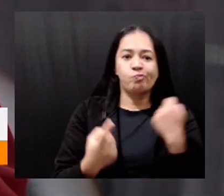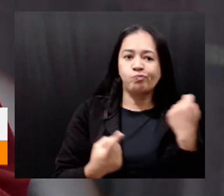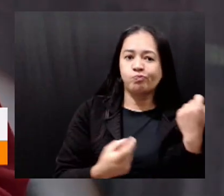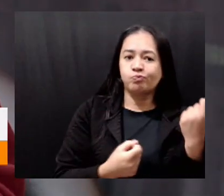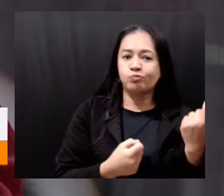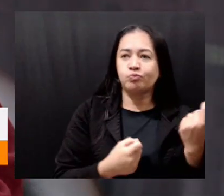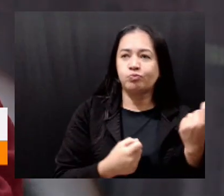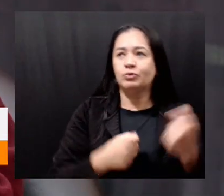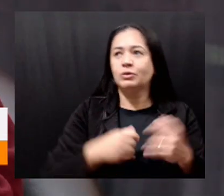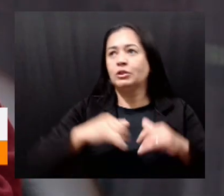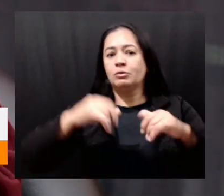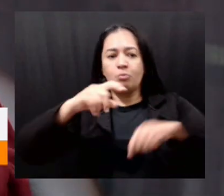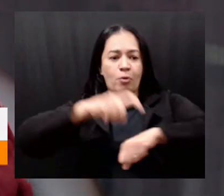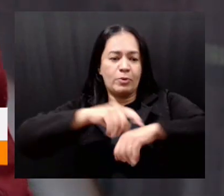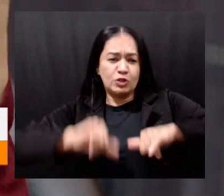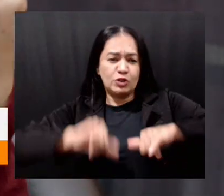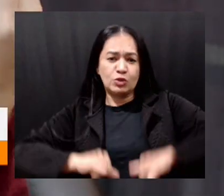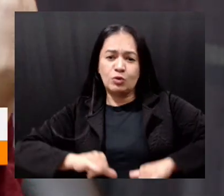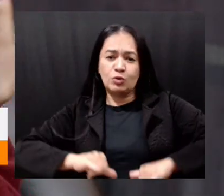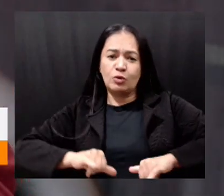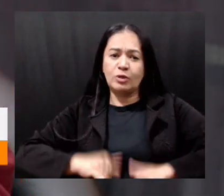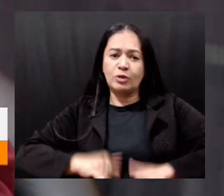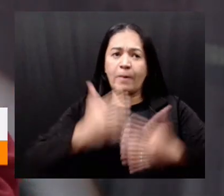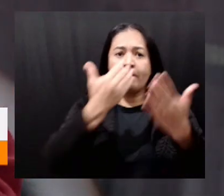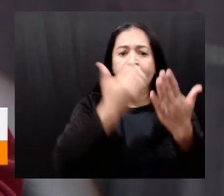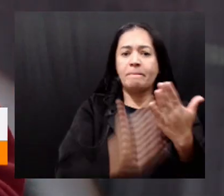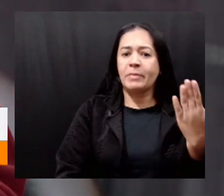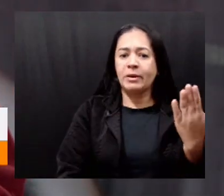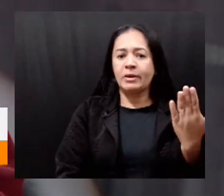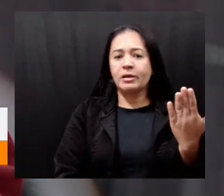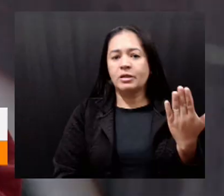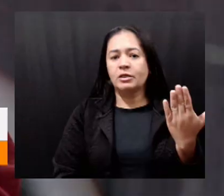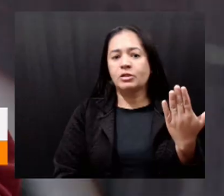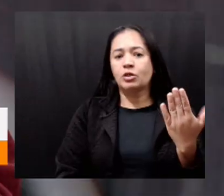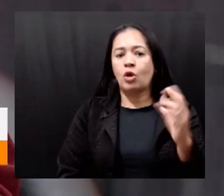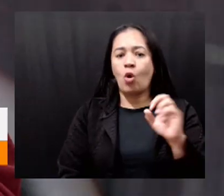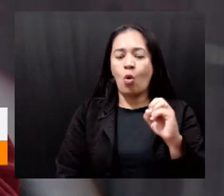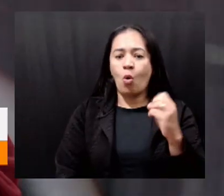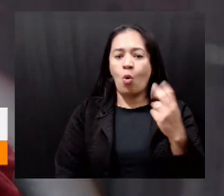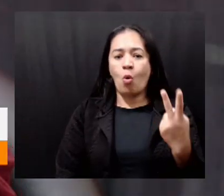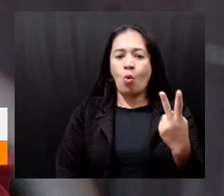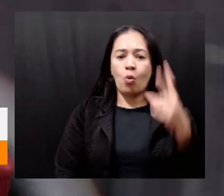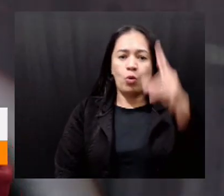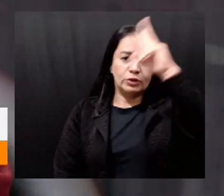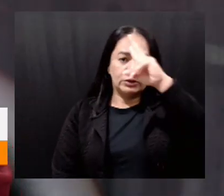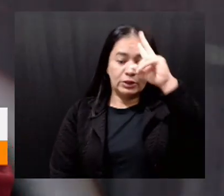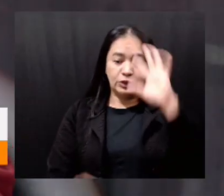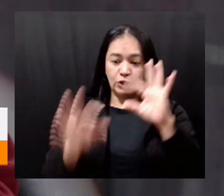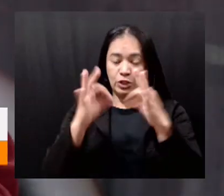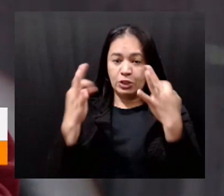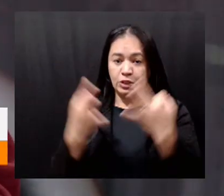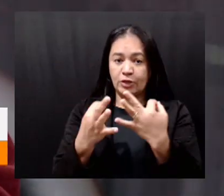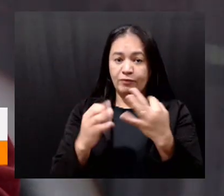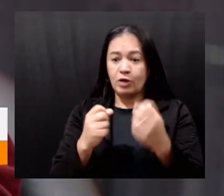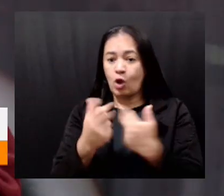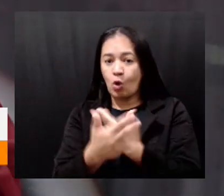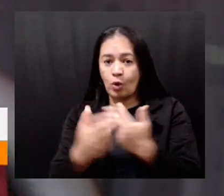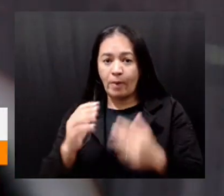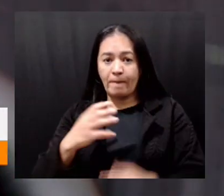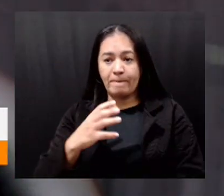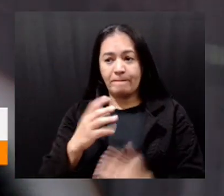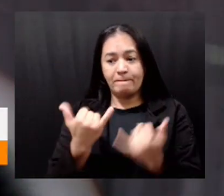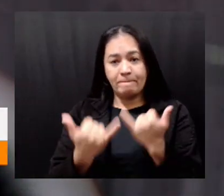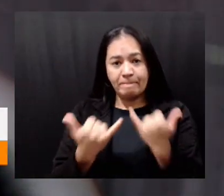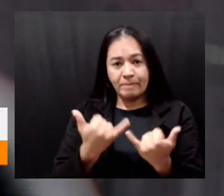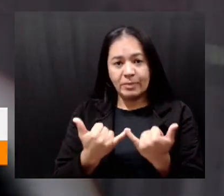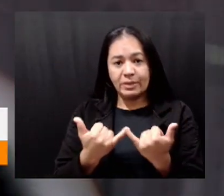de perda, né, ou que tiveram na história da sua vida familiar situações semelhantes, elas vão se identificar de uma forma e outras